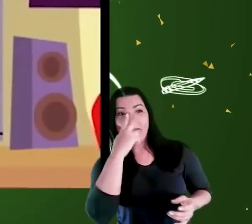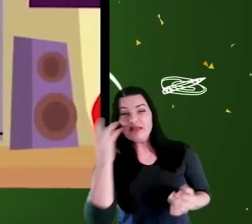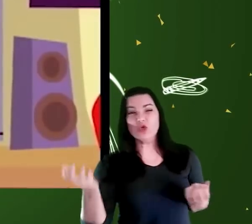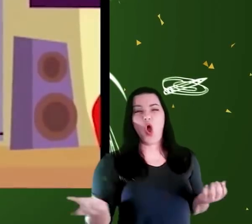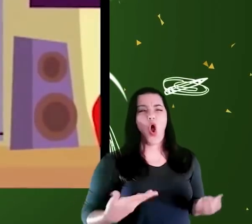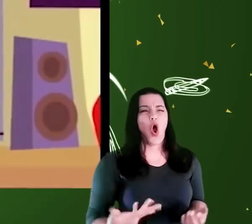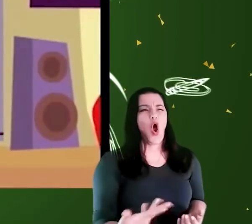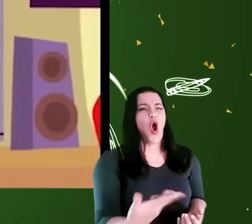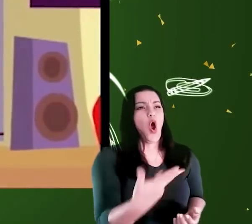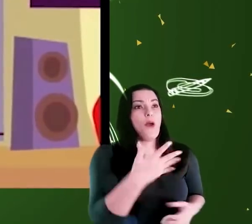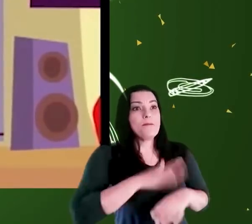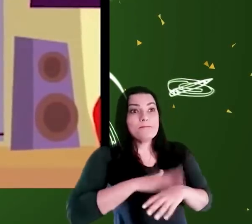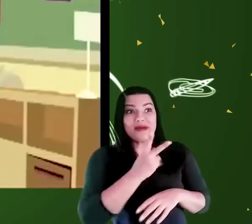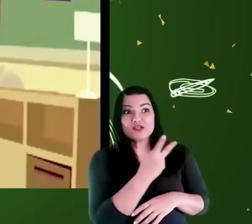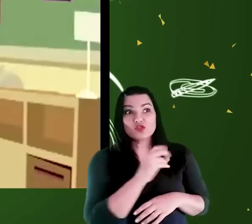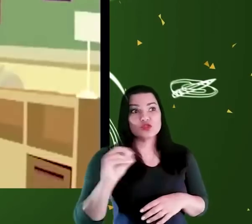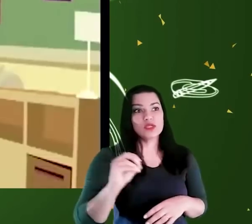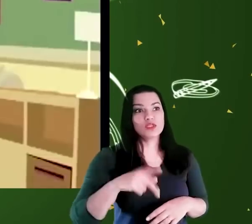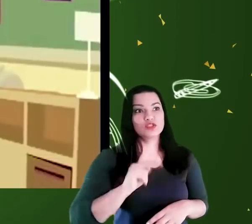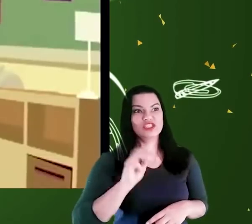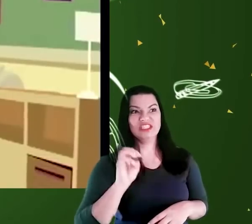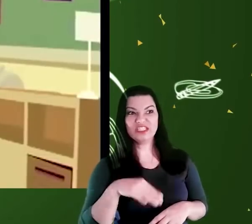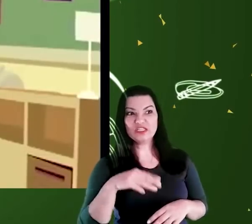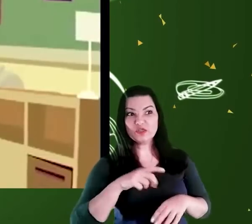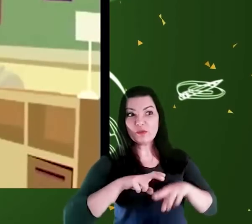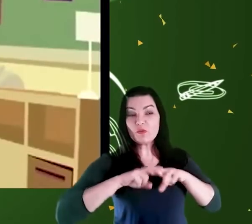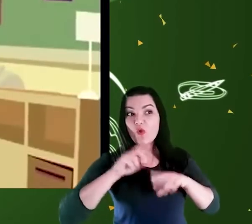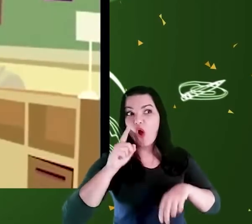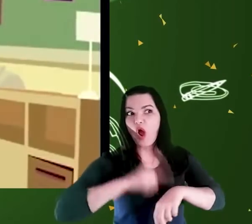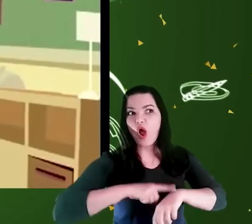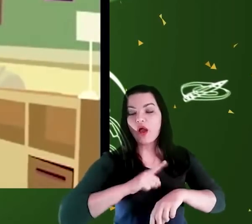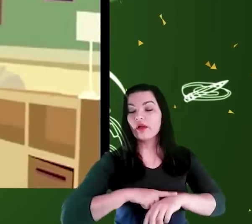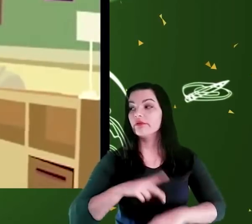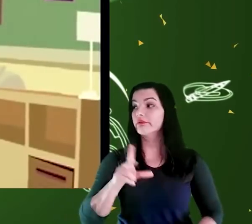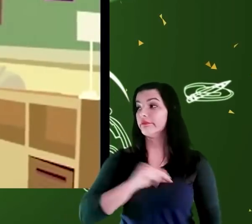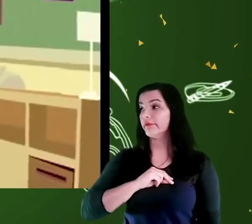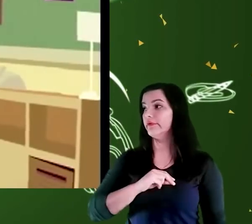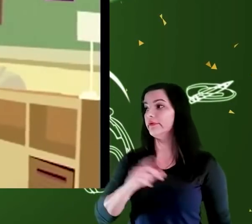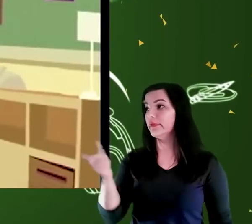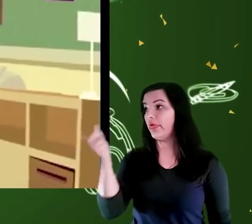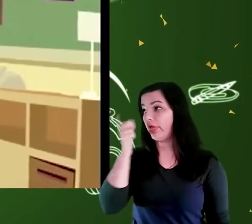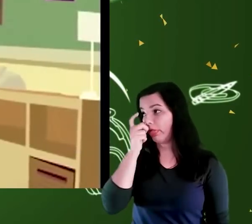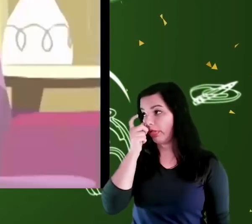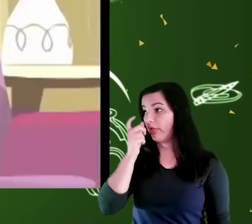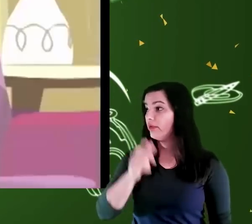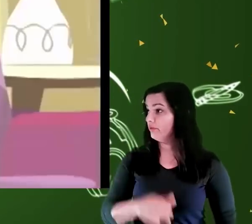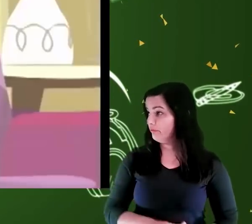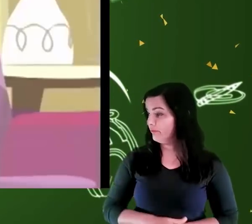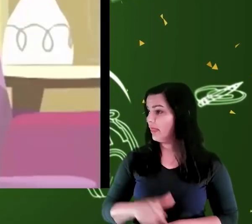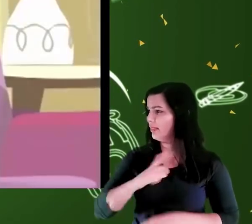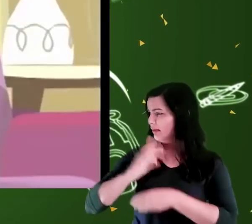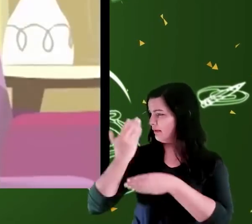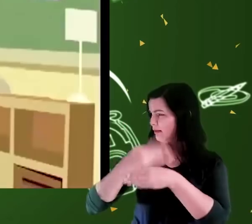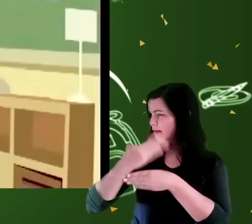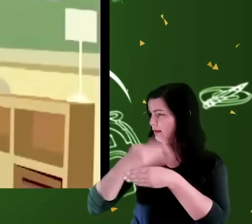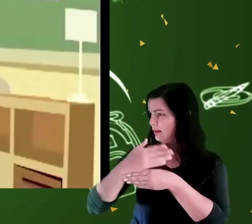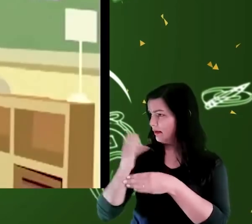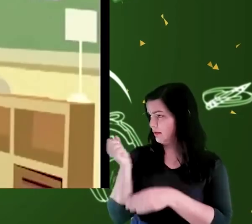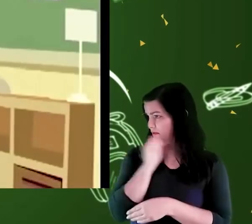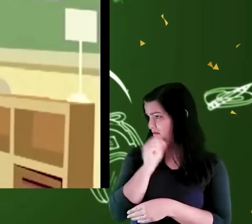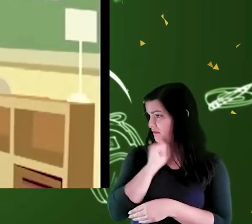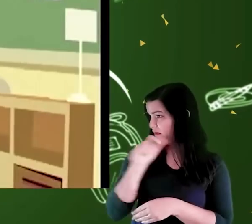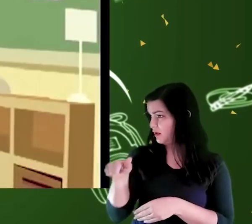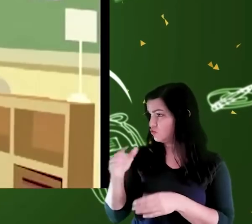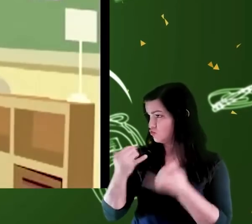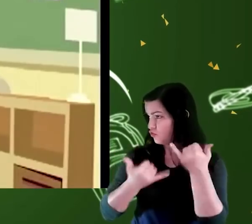mais de 200 por hora. Incrível! Nossa, que interessante. Tem táxi velho nesse jogo? Não, eu acho que não. Bom, Zé Maria,